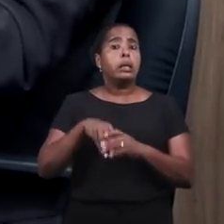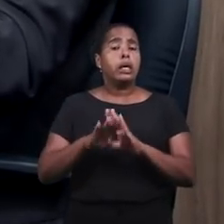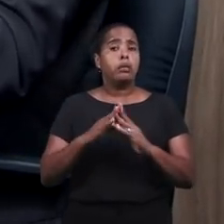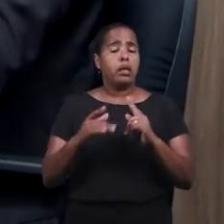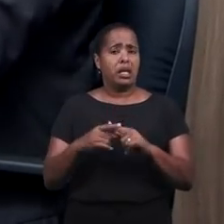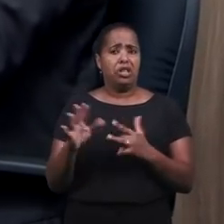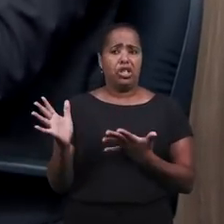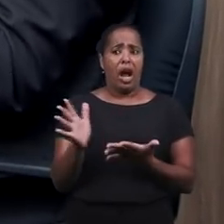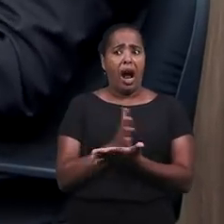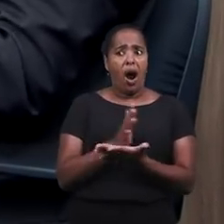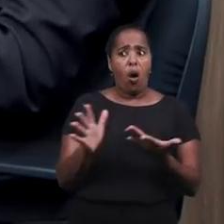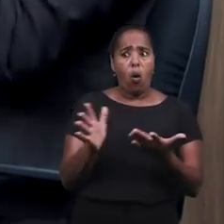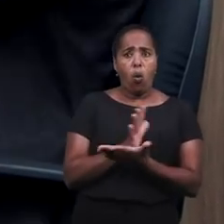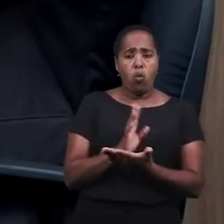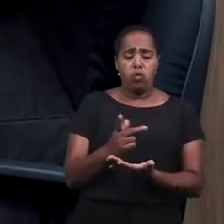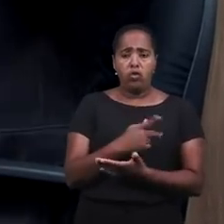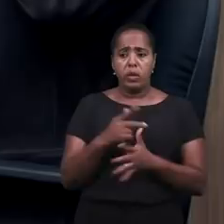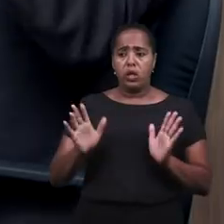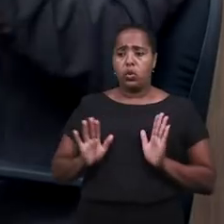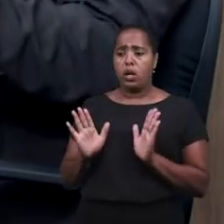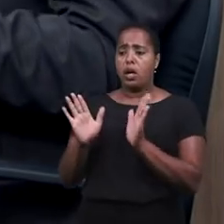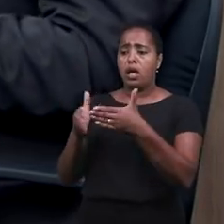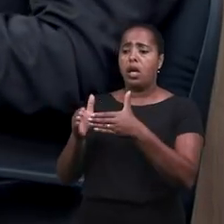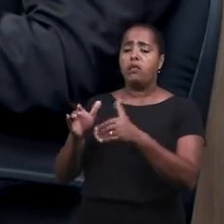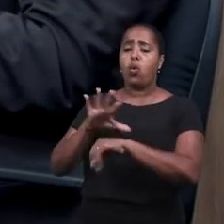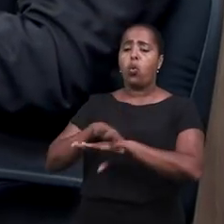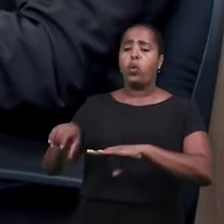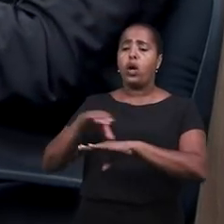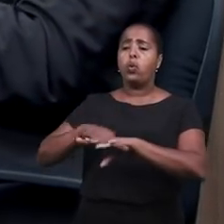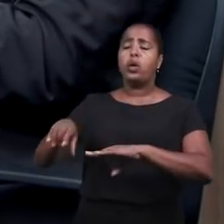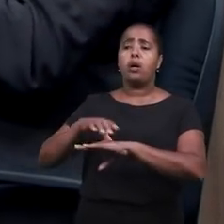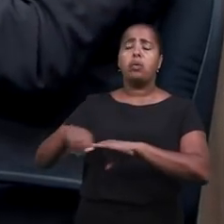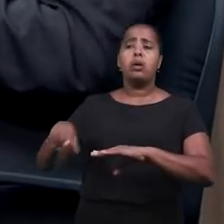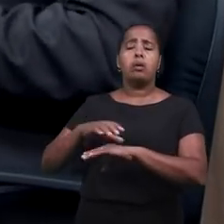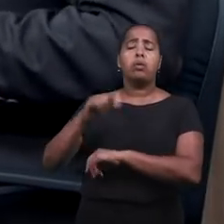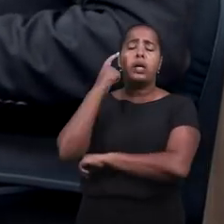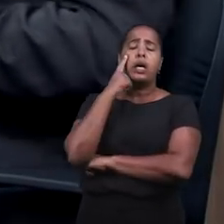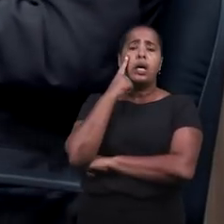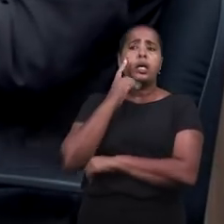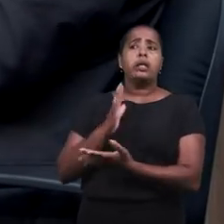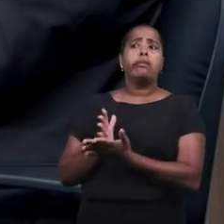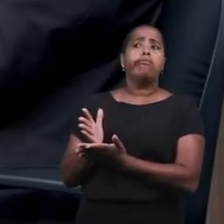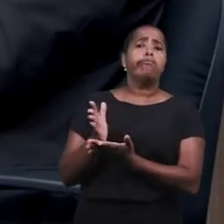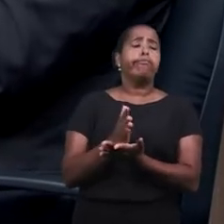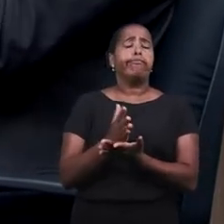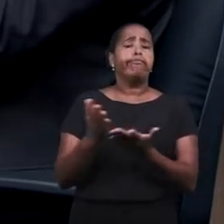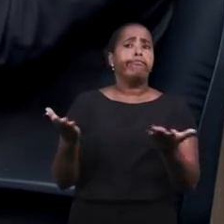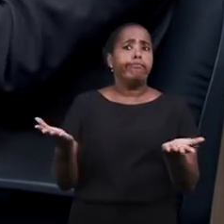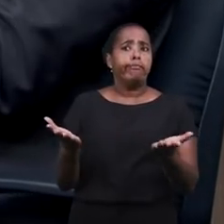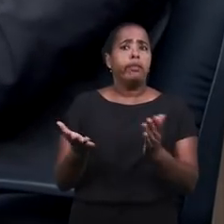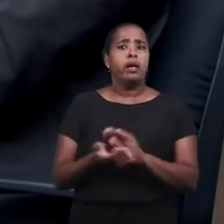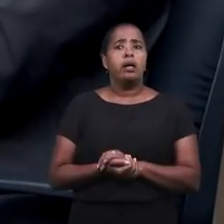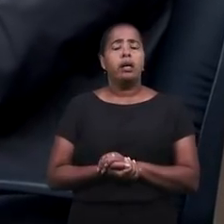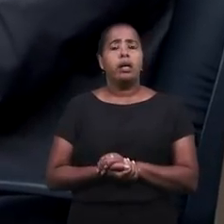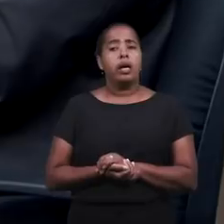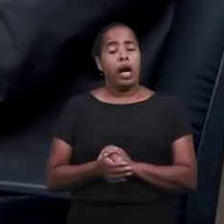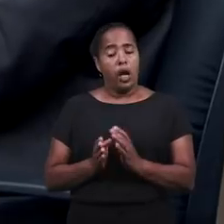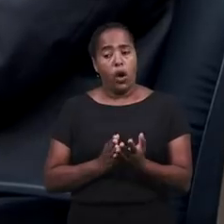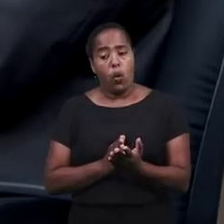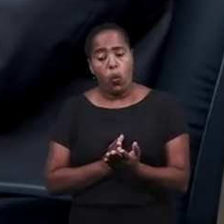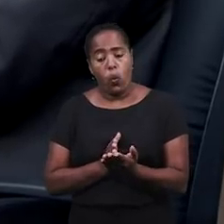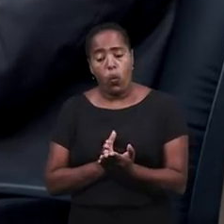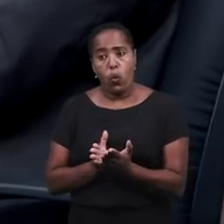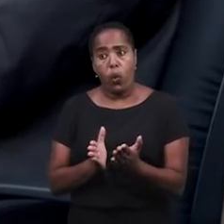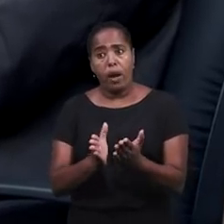E recebemos alguns pastores que a ênfase era cura, cura, cura, e você desvia, cura, então. Aí você